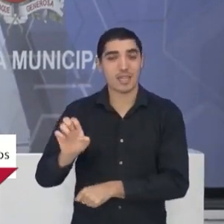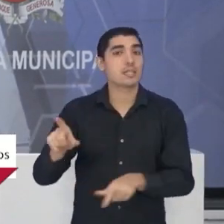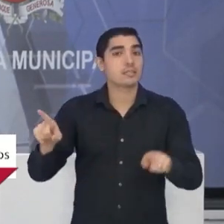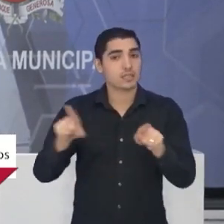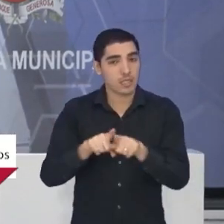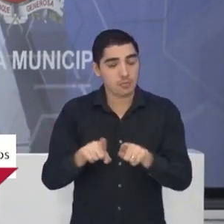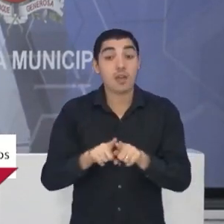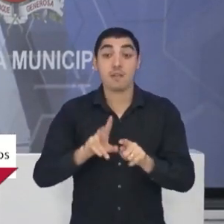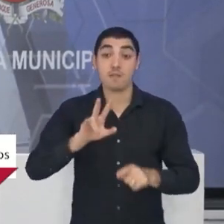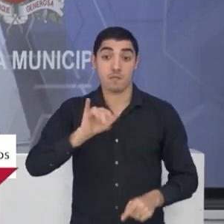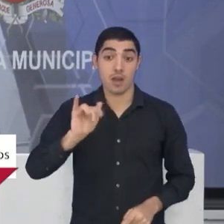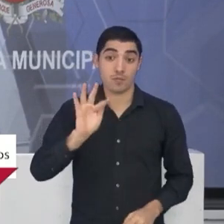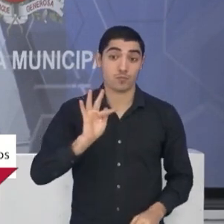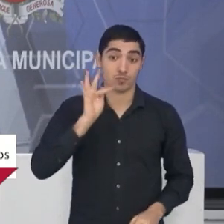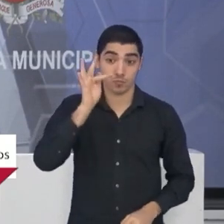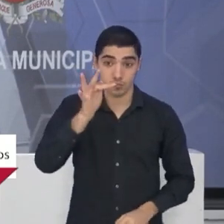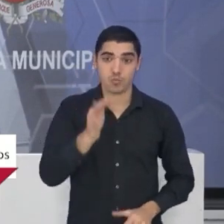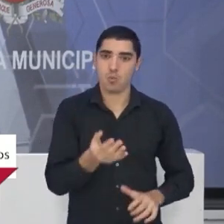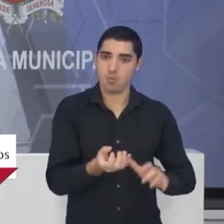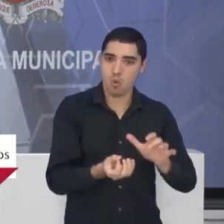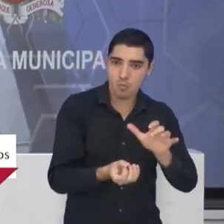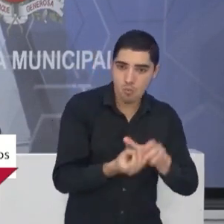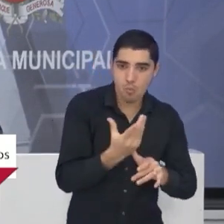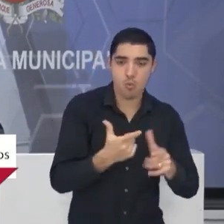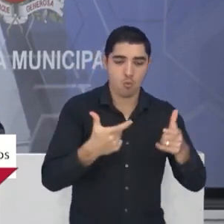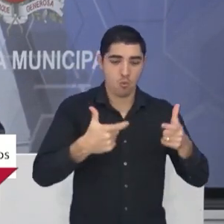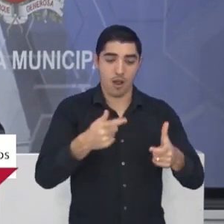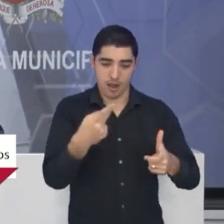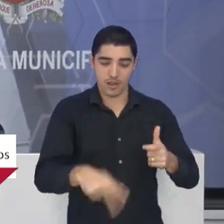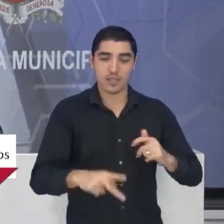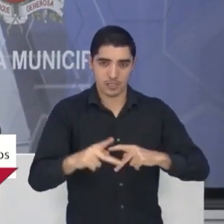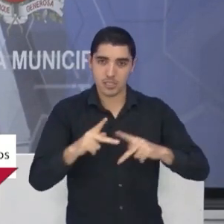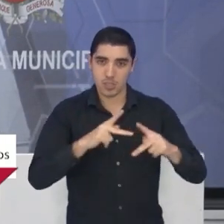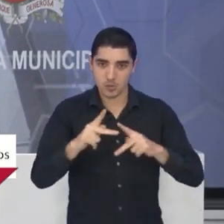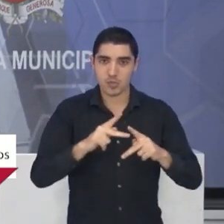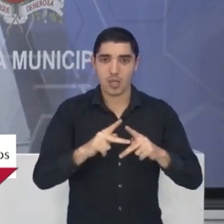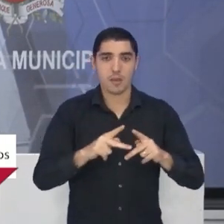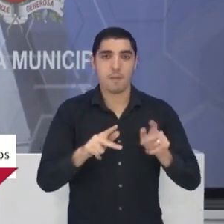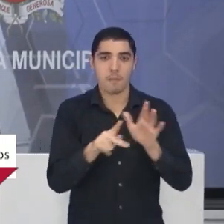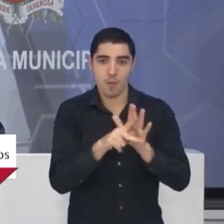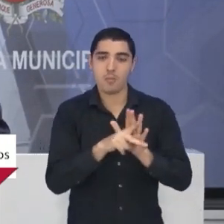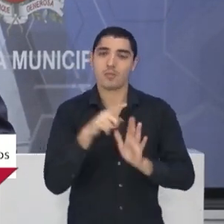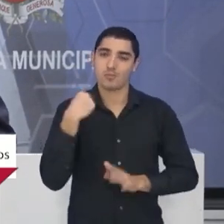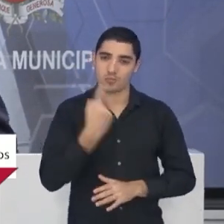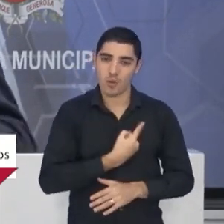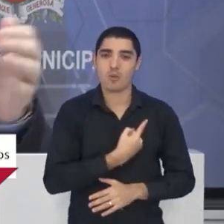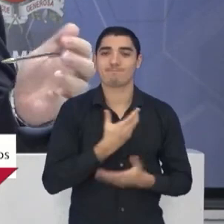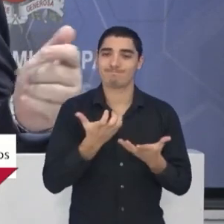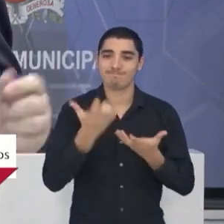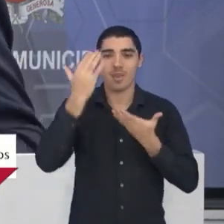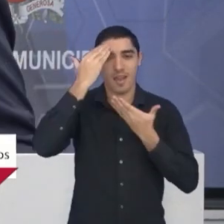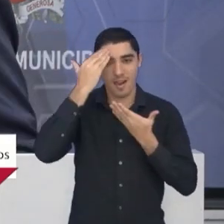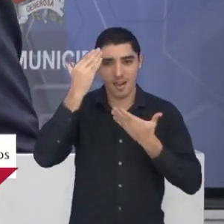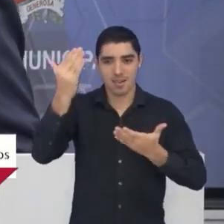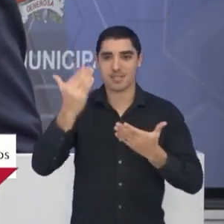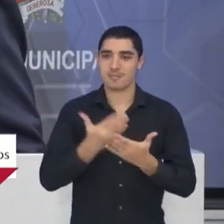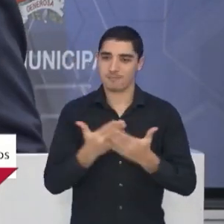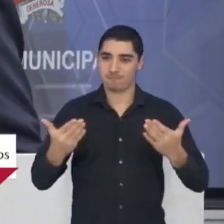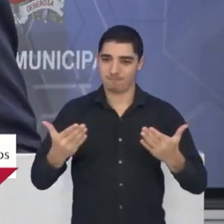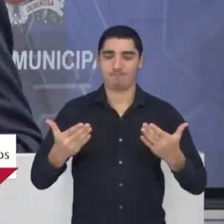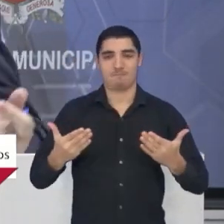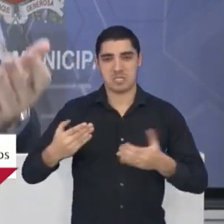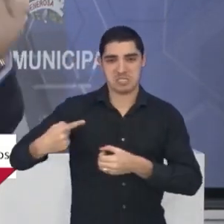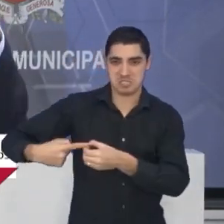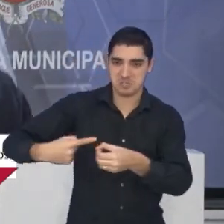instalação eh num espaço aqui da cidade de São José dos Campos e agradecemos e de toda forma a todas essas cidades que